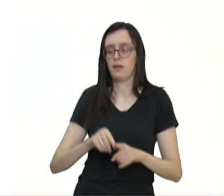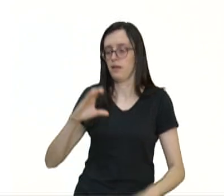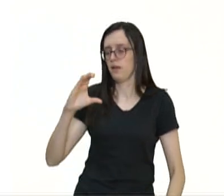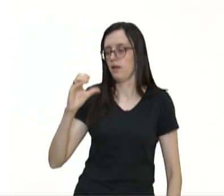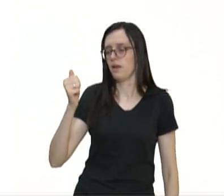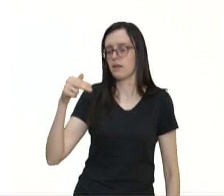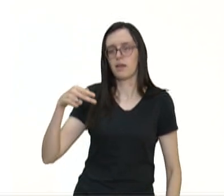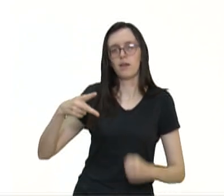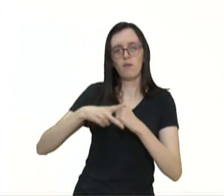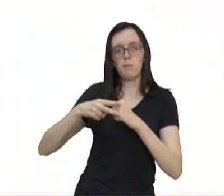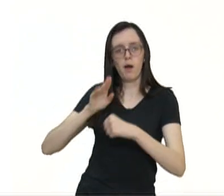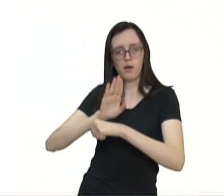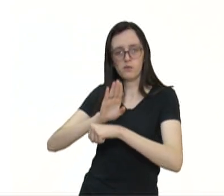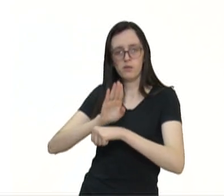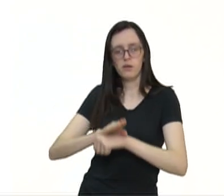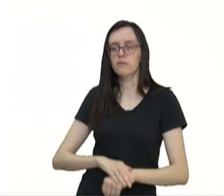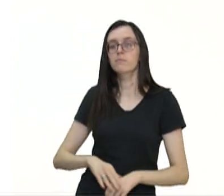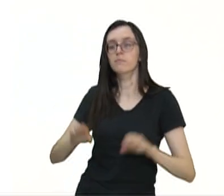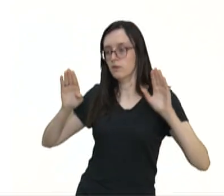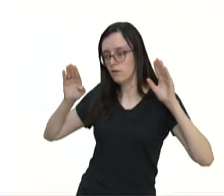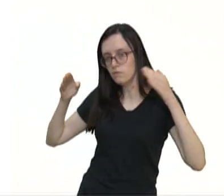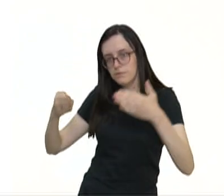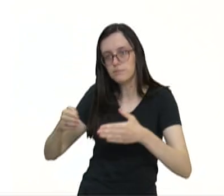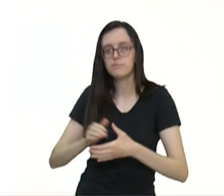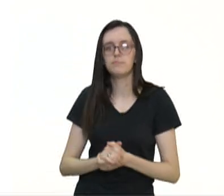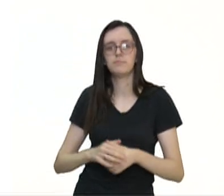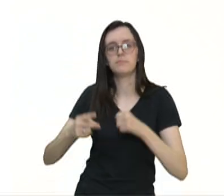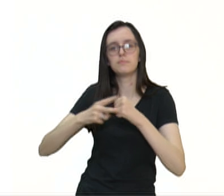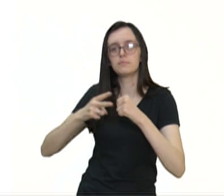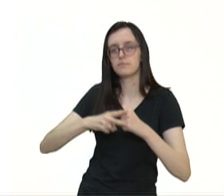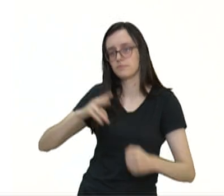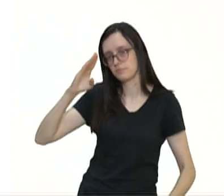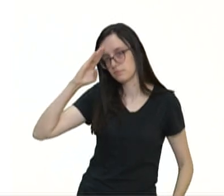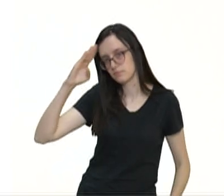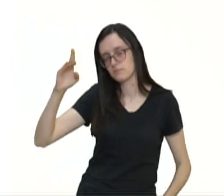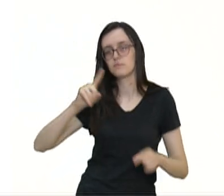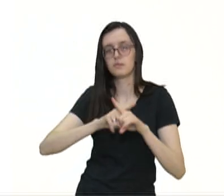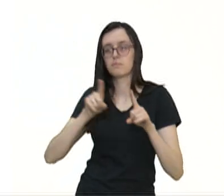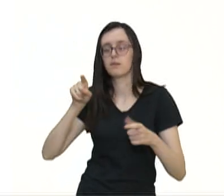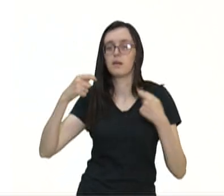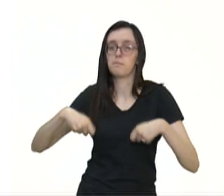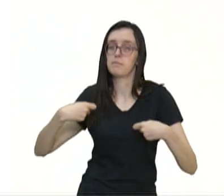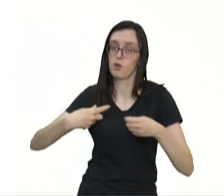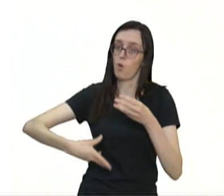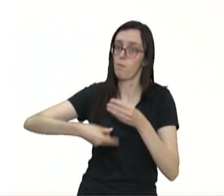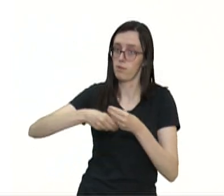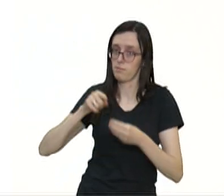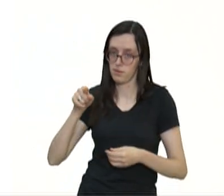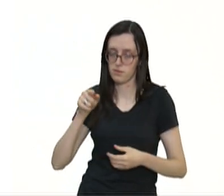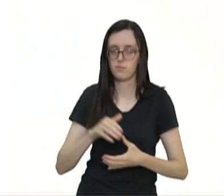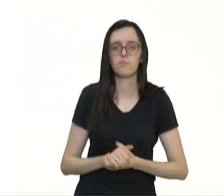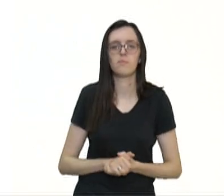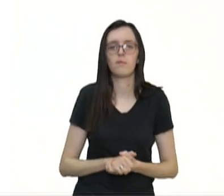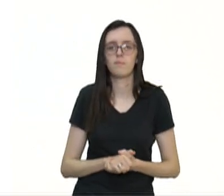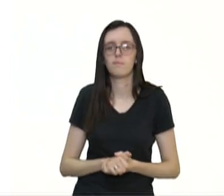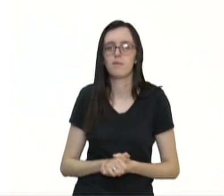auxiliar, I, o sujeito, o verbo principal, mas agora aqui eu precisei de um complemento, ó.